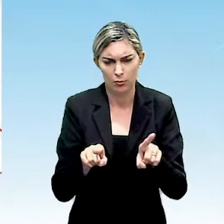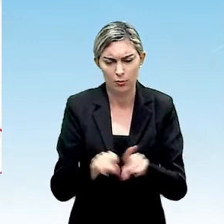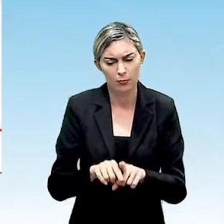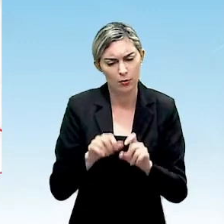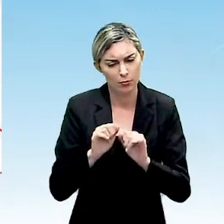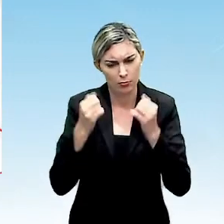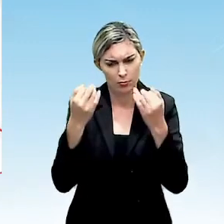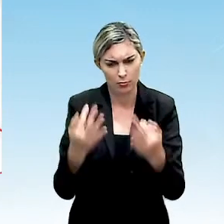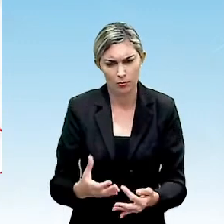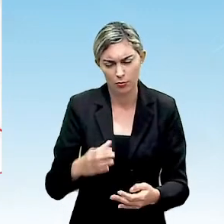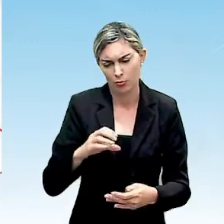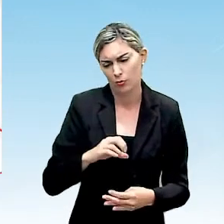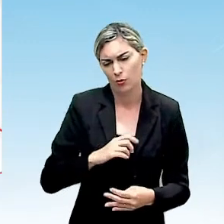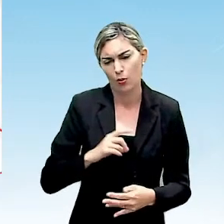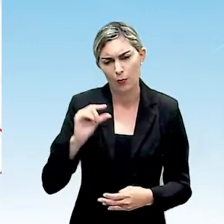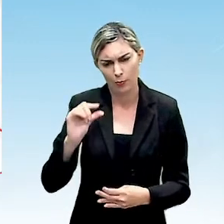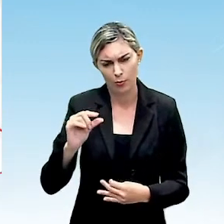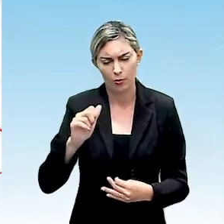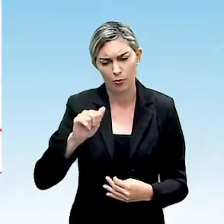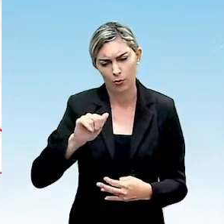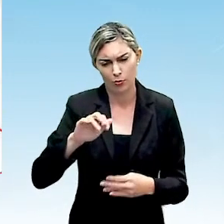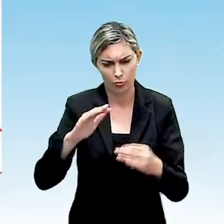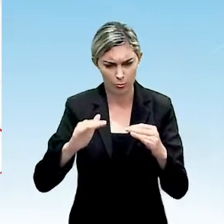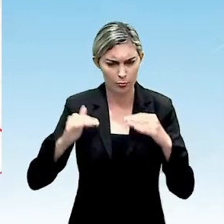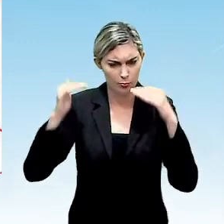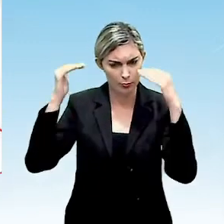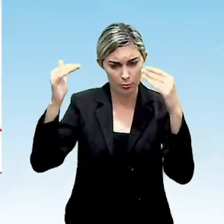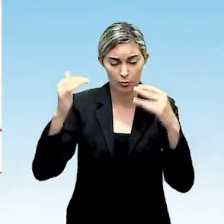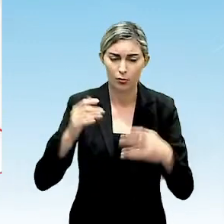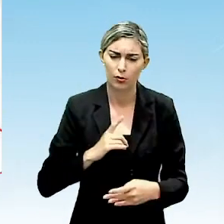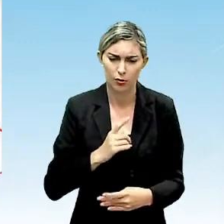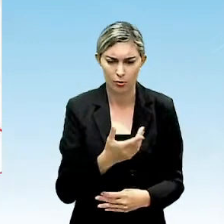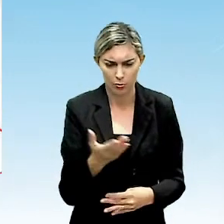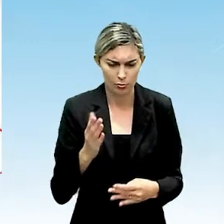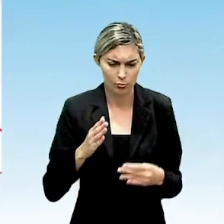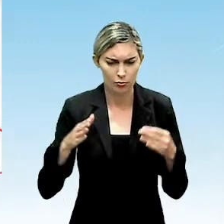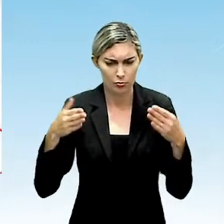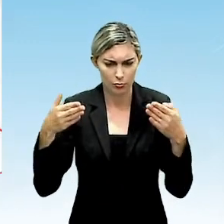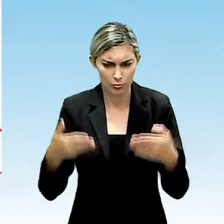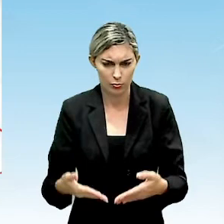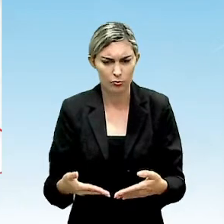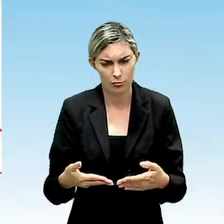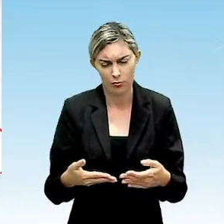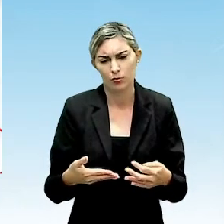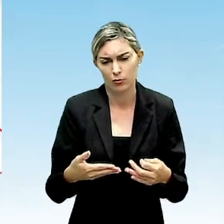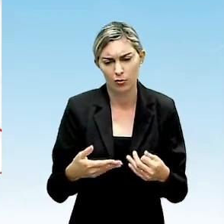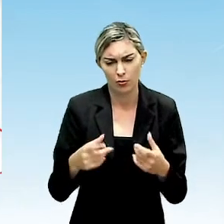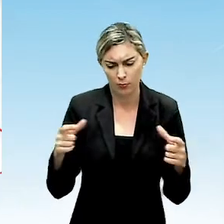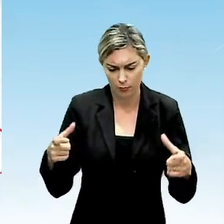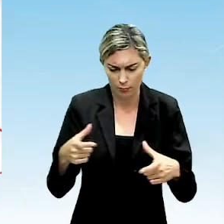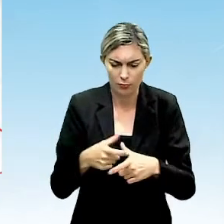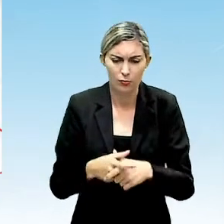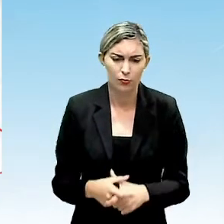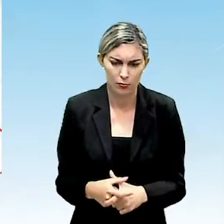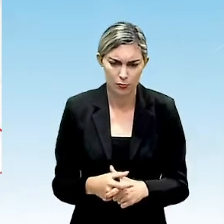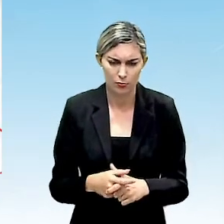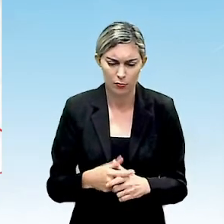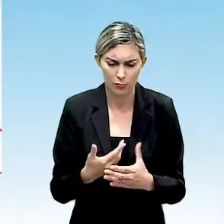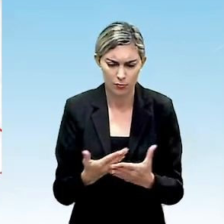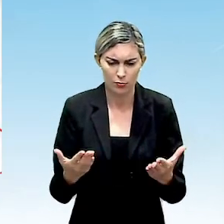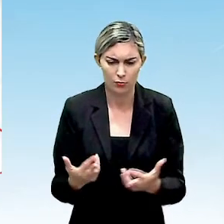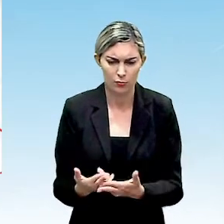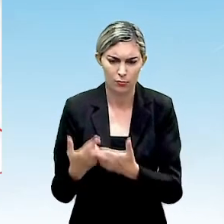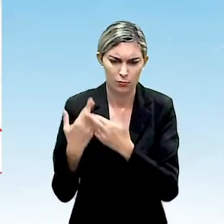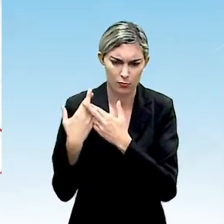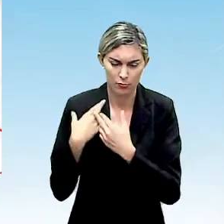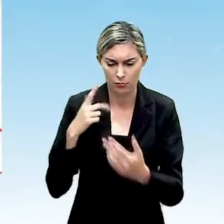tudo. Olig, pouco, arquia, poder. Então, um poder concentrado numa pá de gente, numa minoria que será responsável